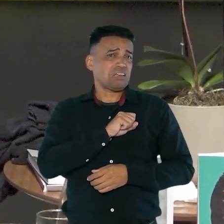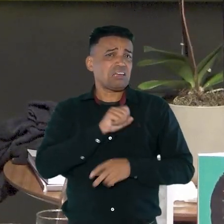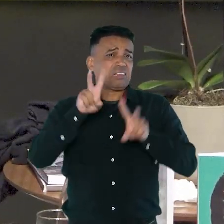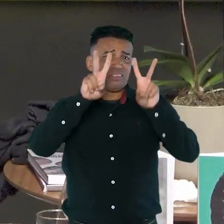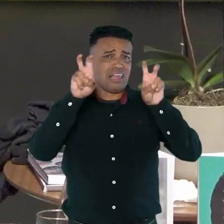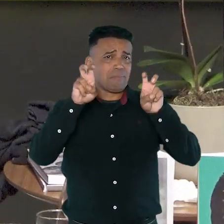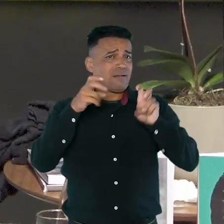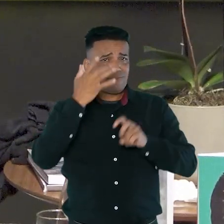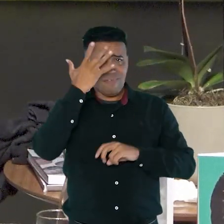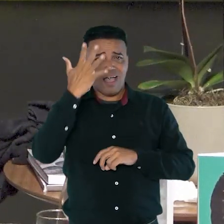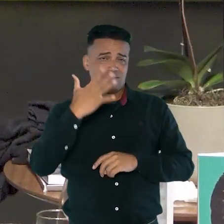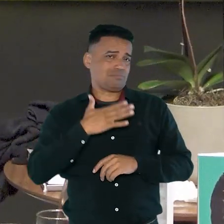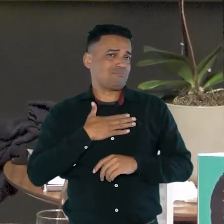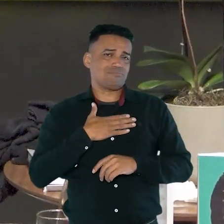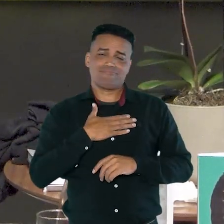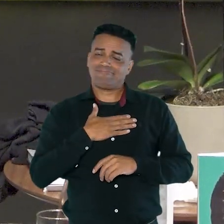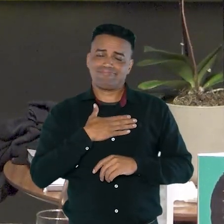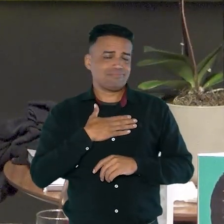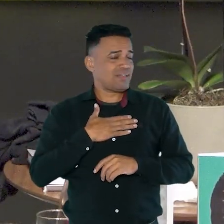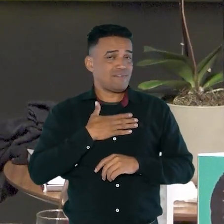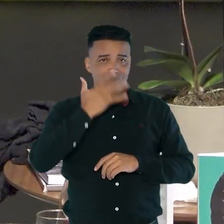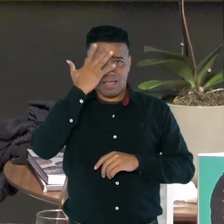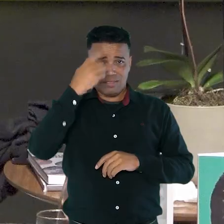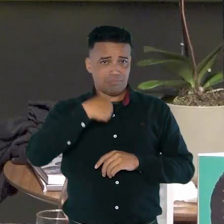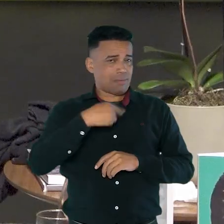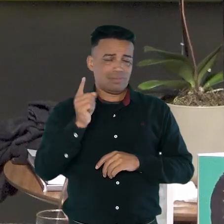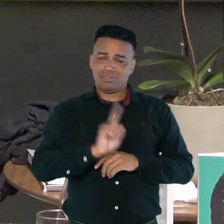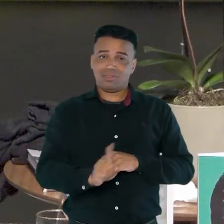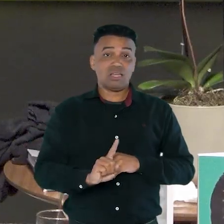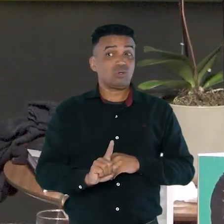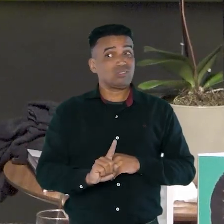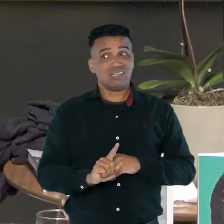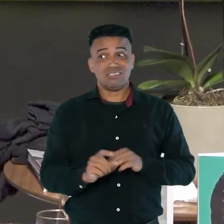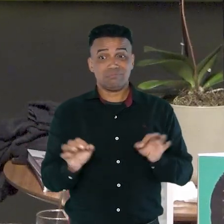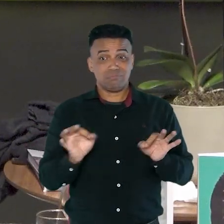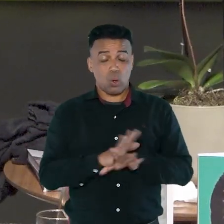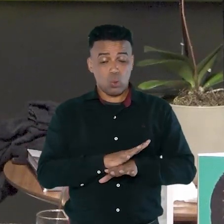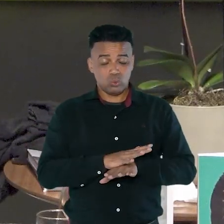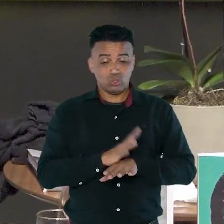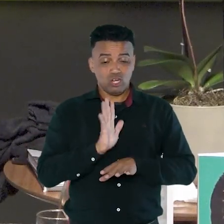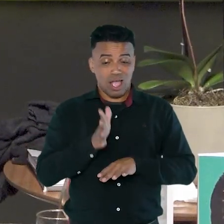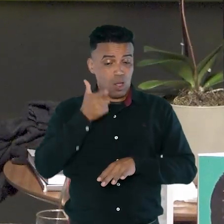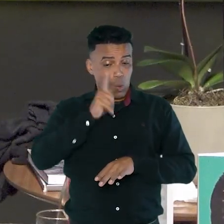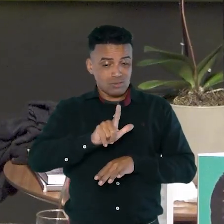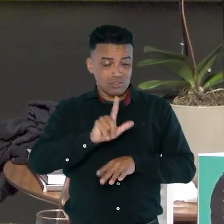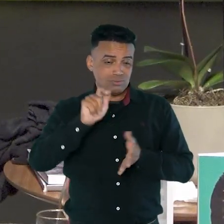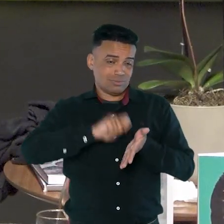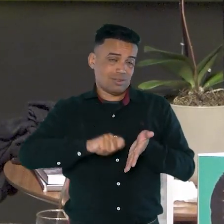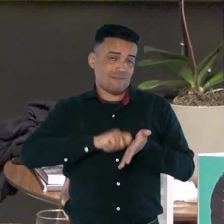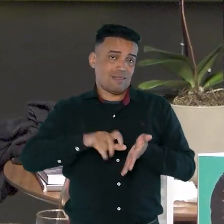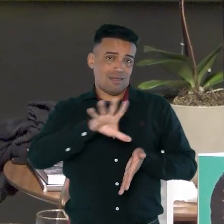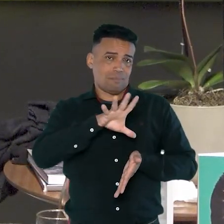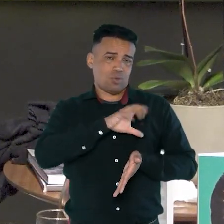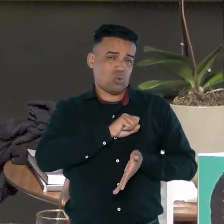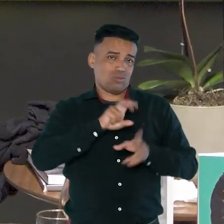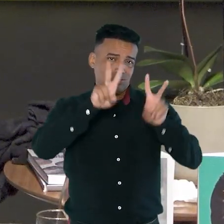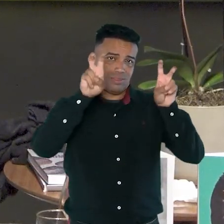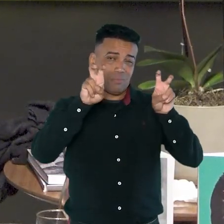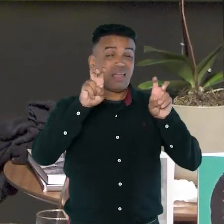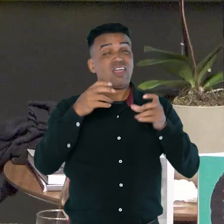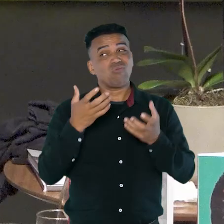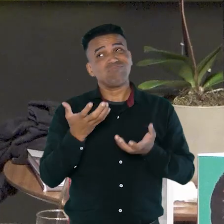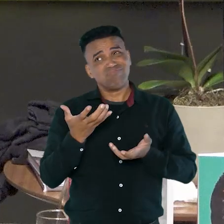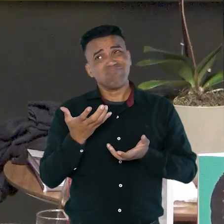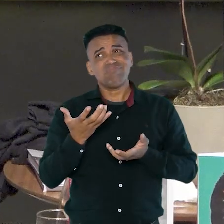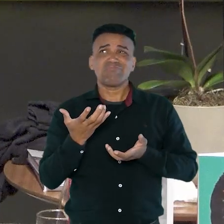muito fácil para mim. Então, eu ainda não sei se eu tô pronto ainda, mas eu estou muito afim de escrever